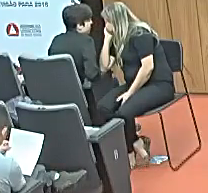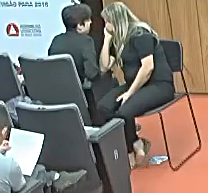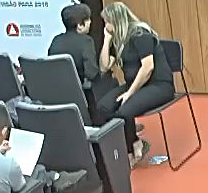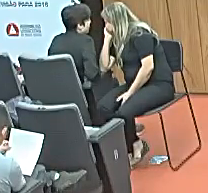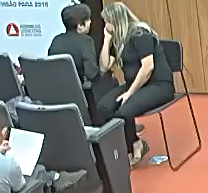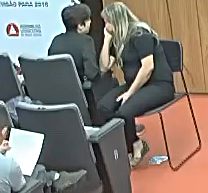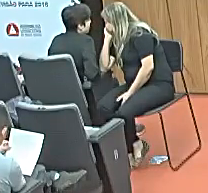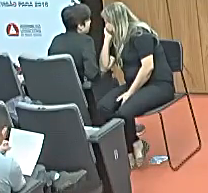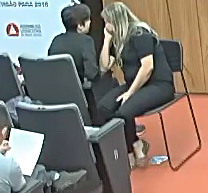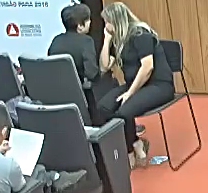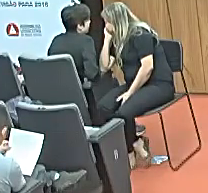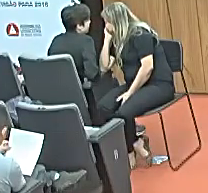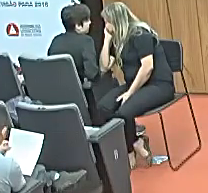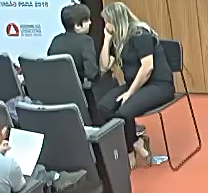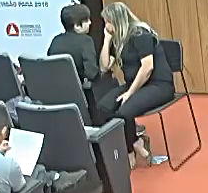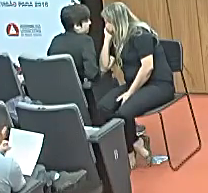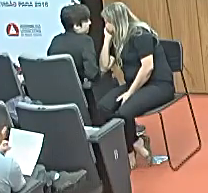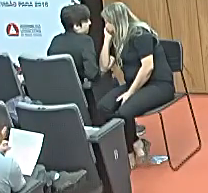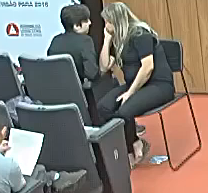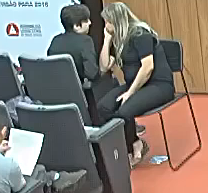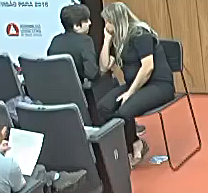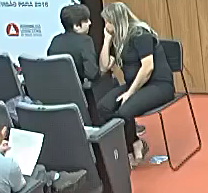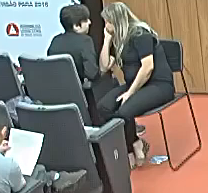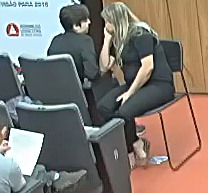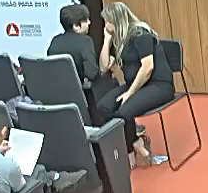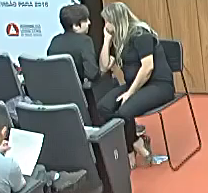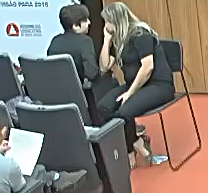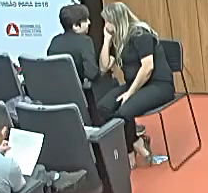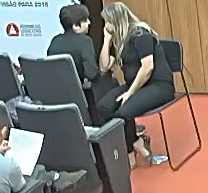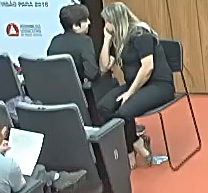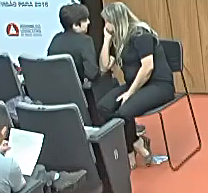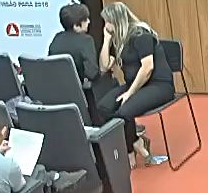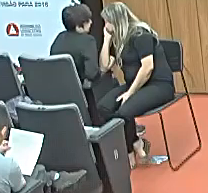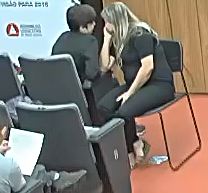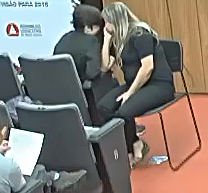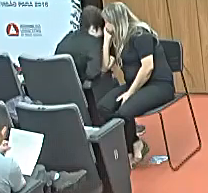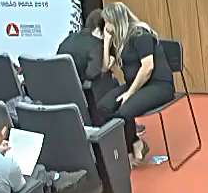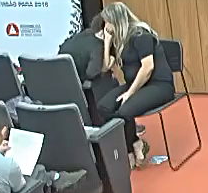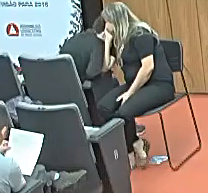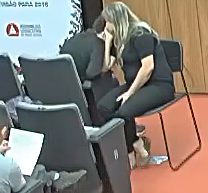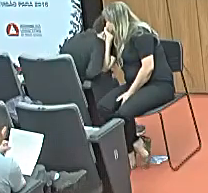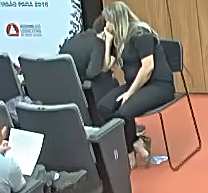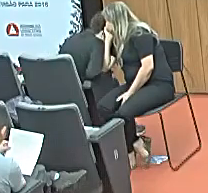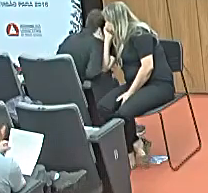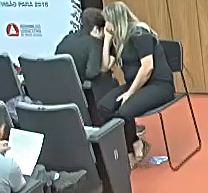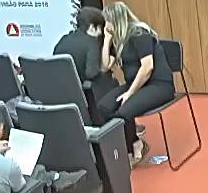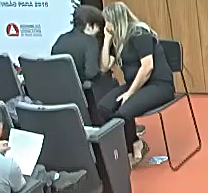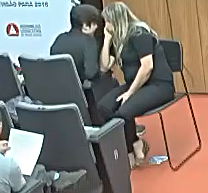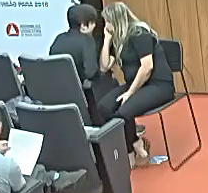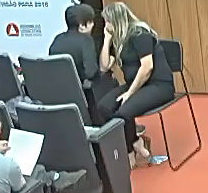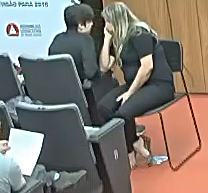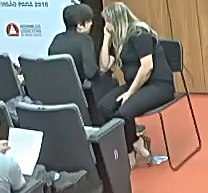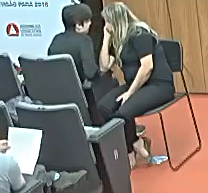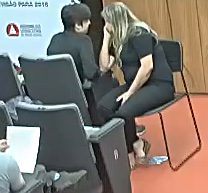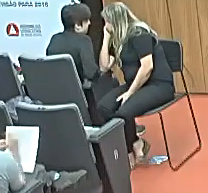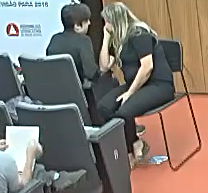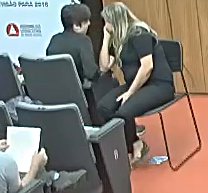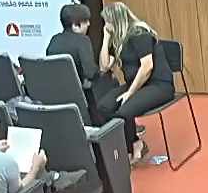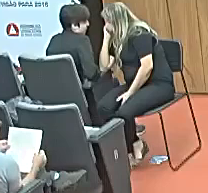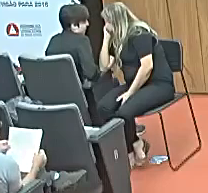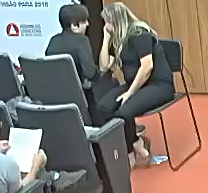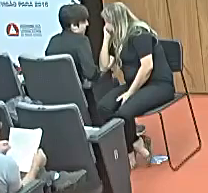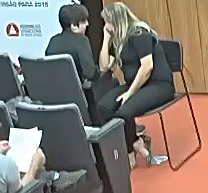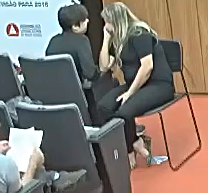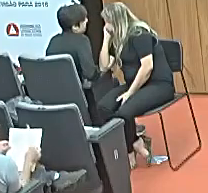constatar como é grande a deficiência do esporte no estado em casos em que a gente não conseguia um